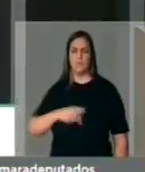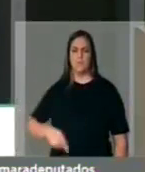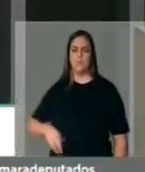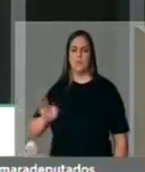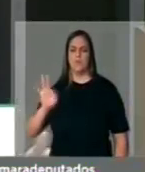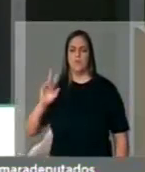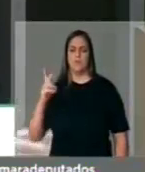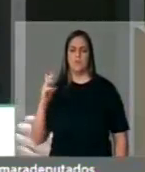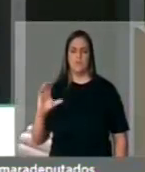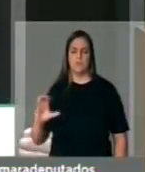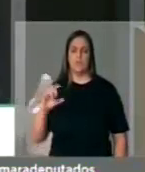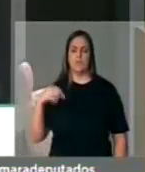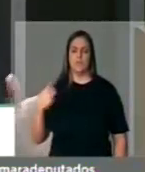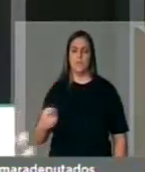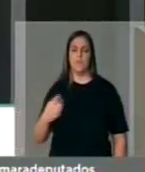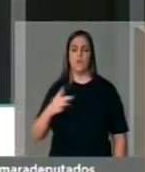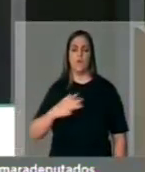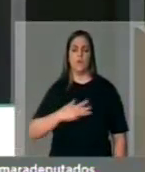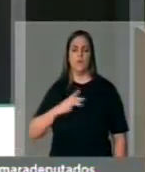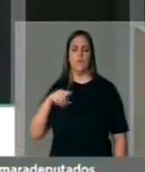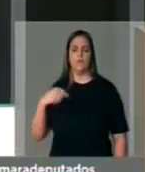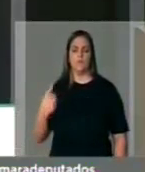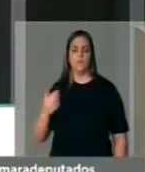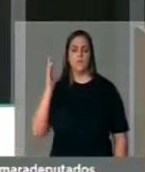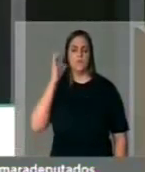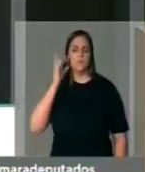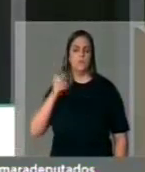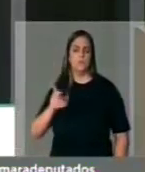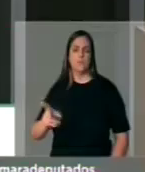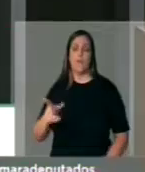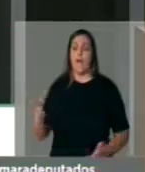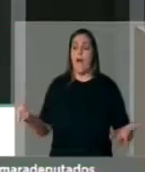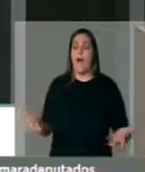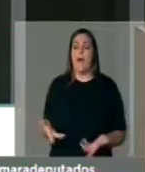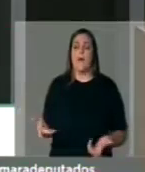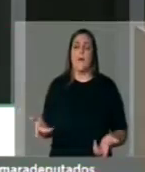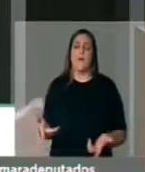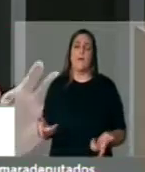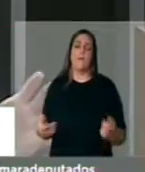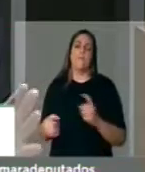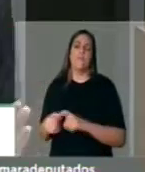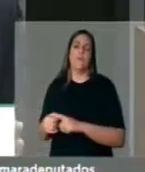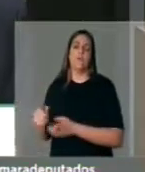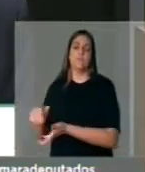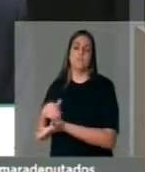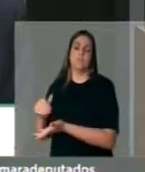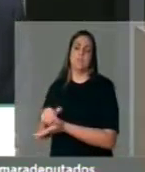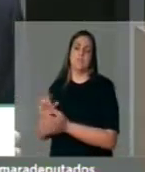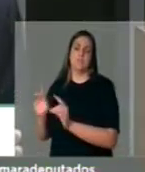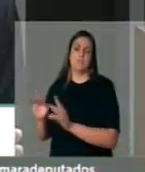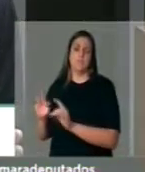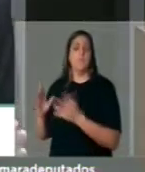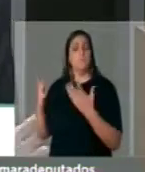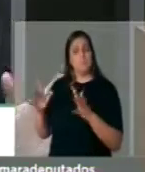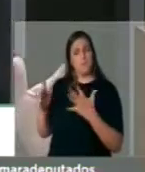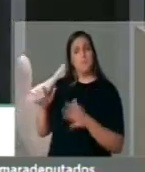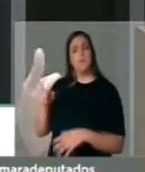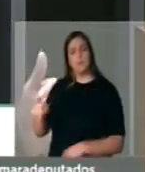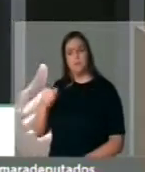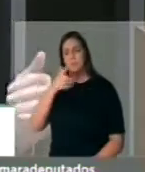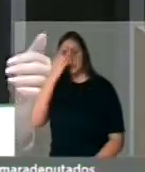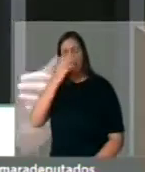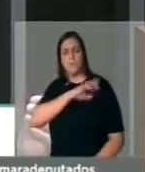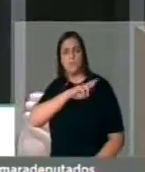e Dilma e que agora transformou-se numa secretaria especial. Parabéns ao secretário Roseno,